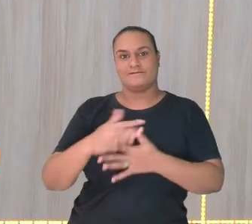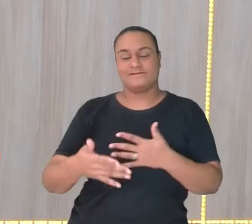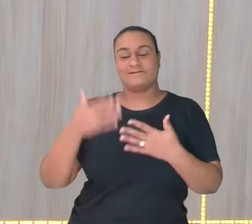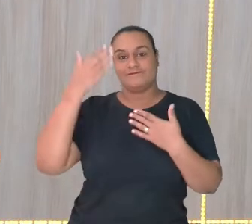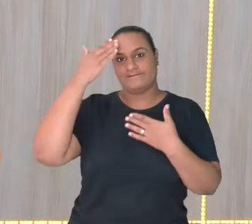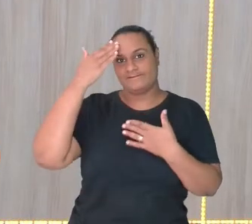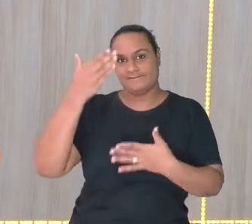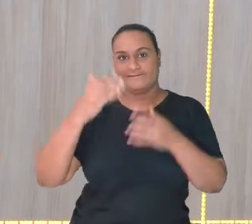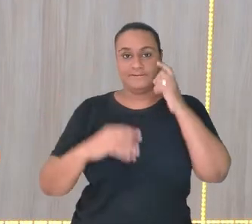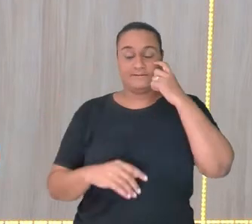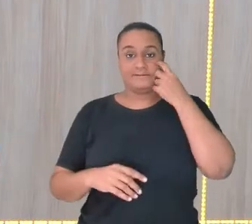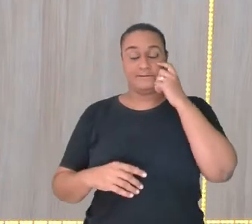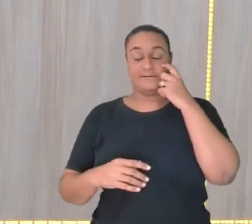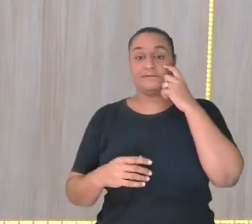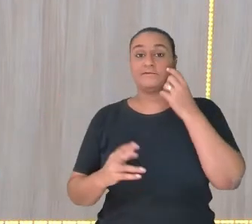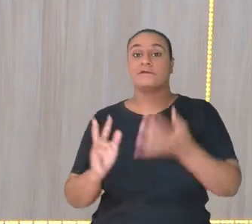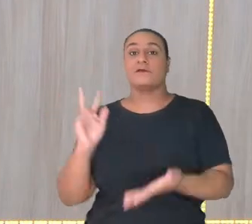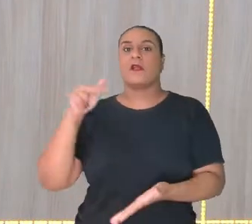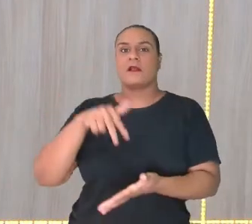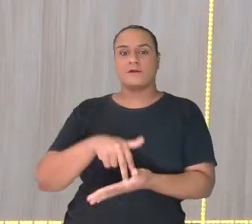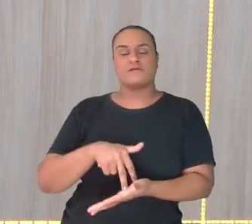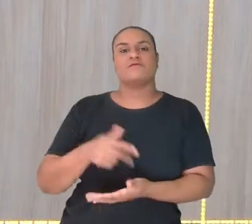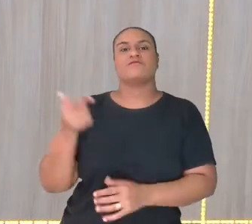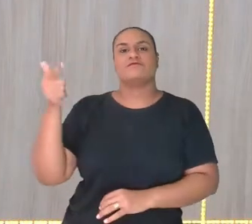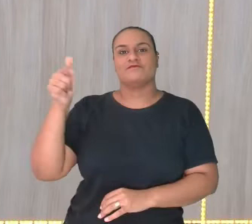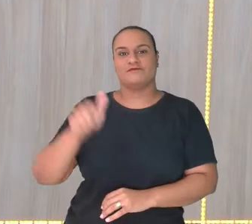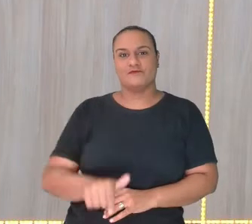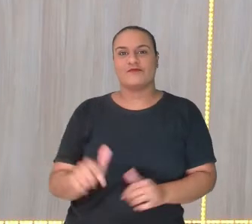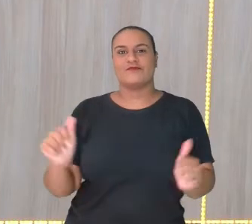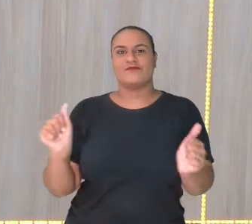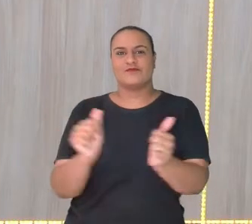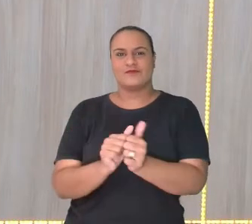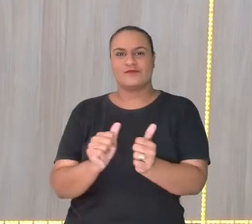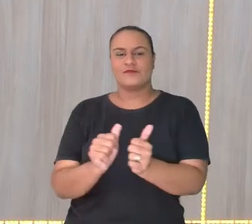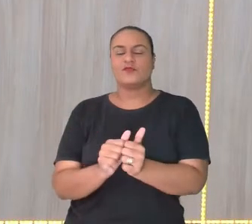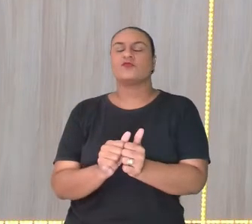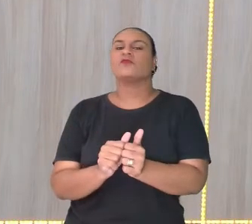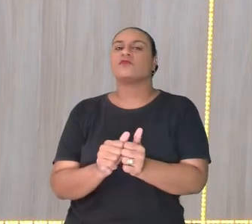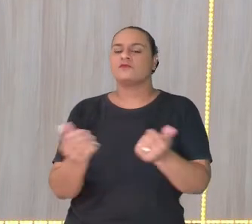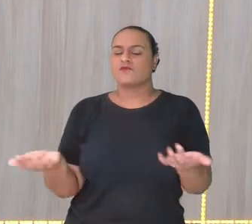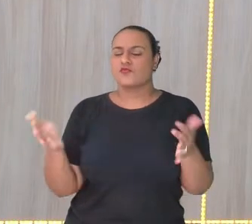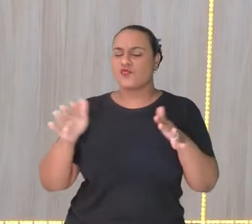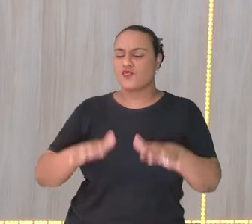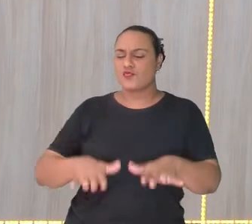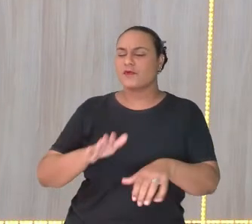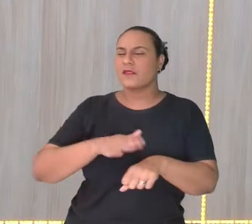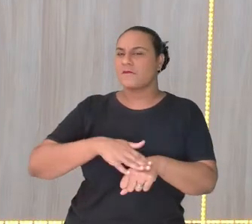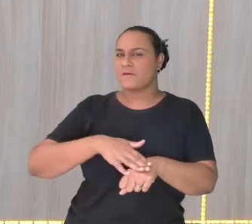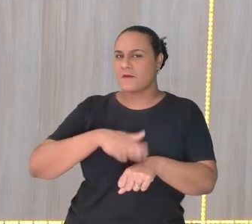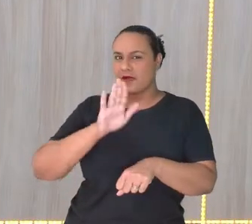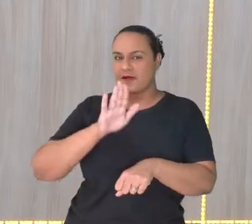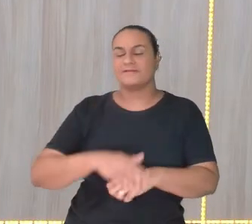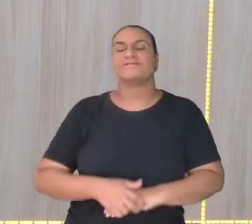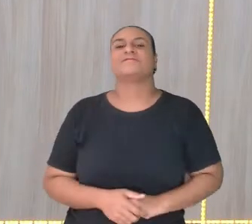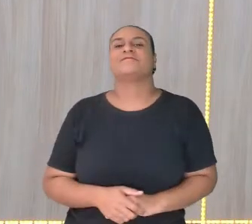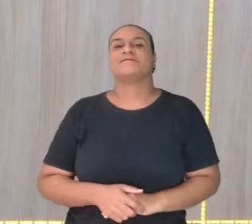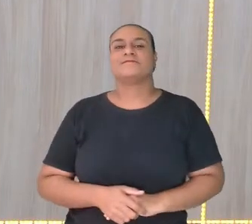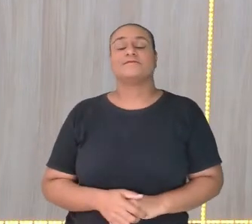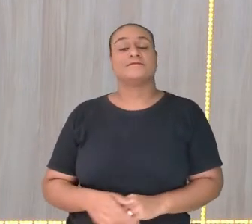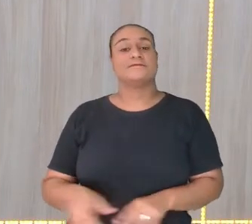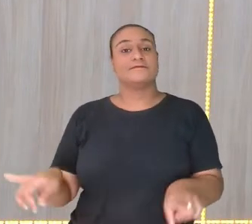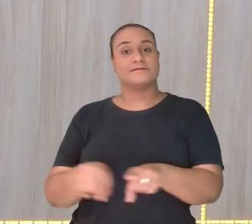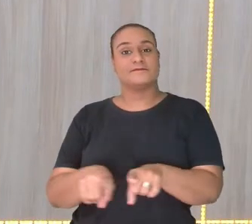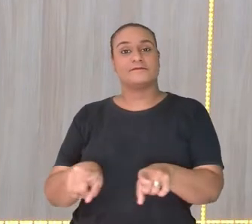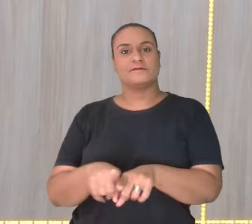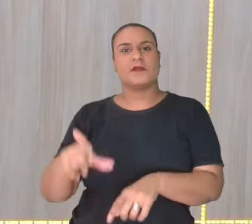Elaine, está aqui novamente com a gente, junto, e deixando essa aula aí muito mais acessível. Temos também